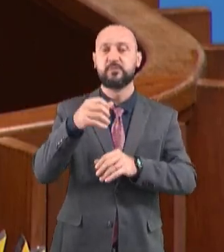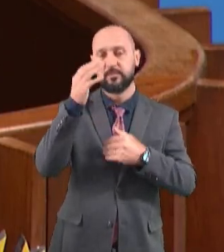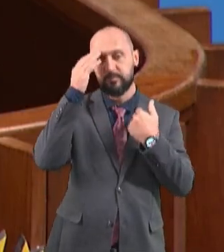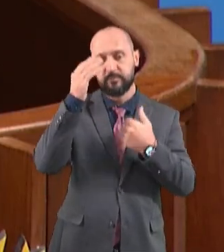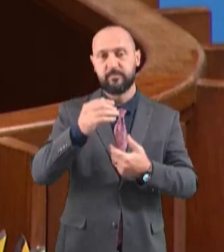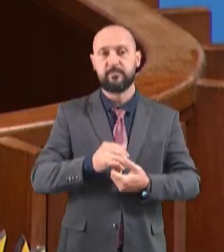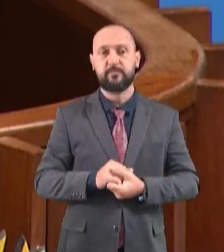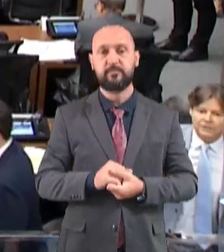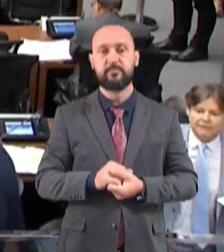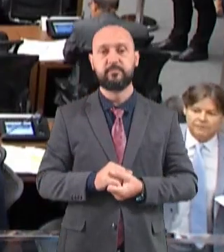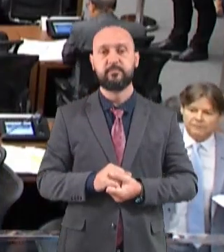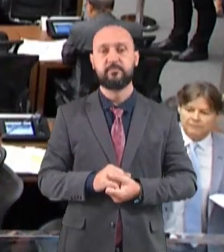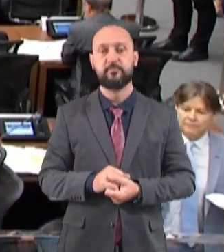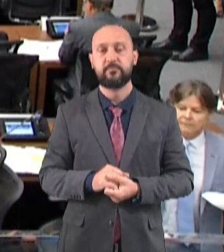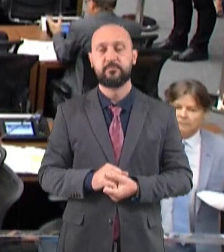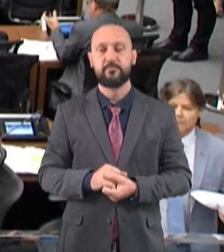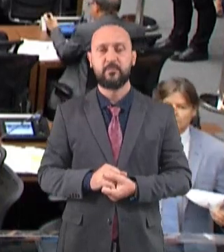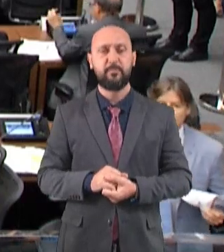obrigado.